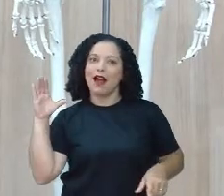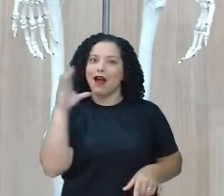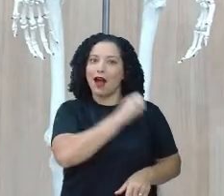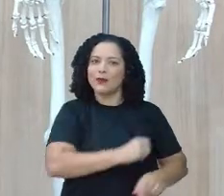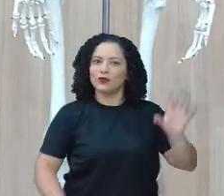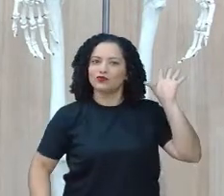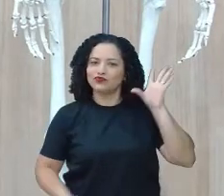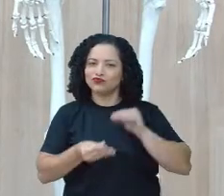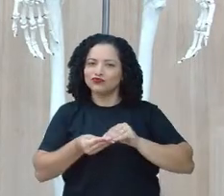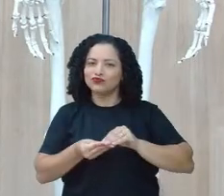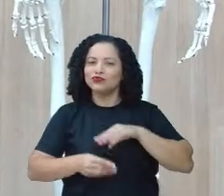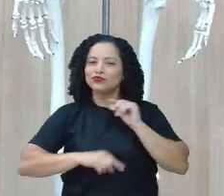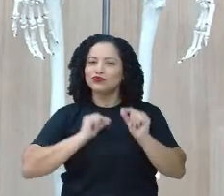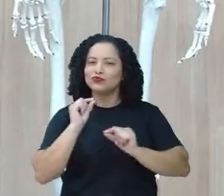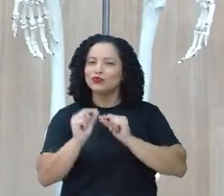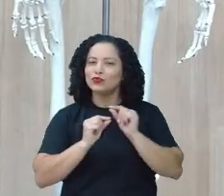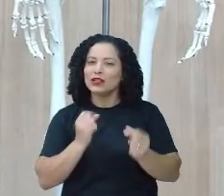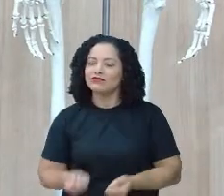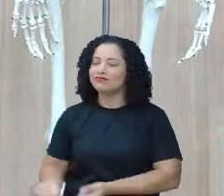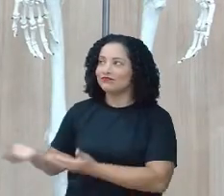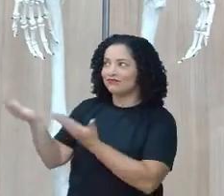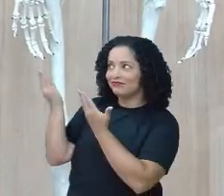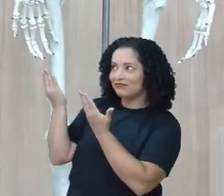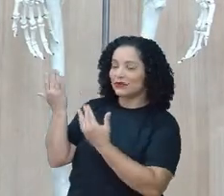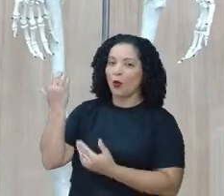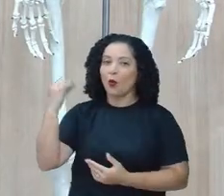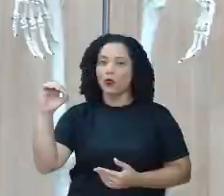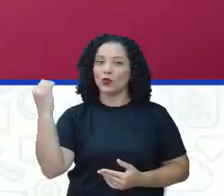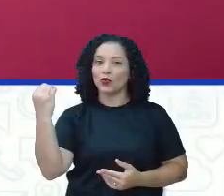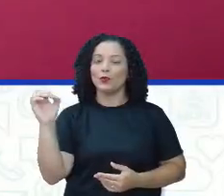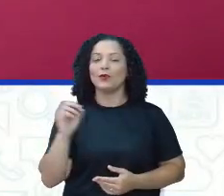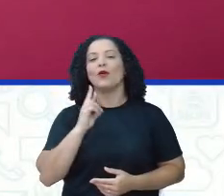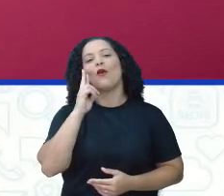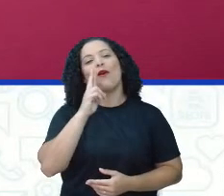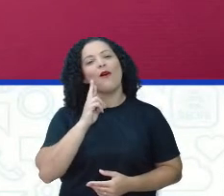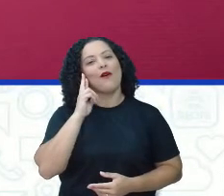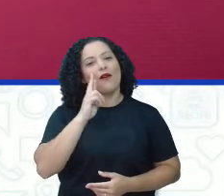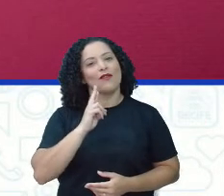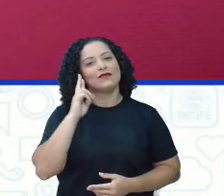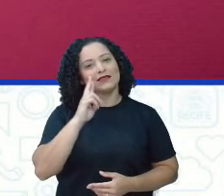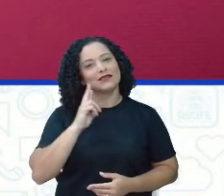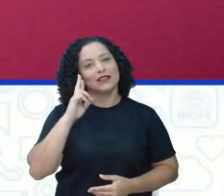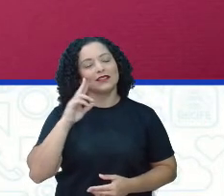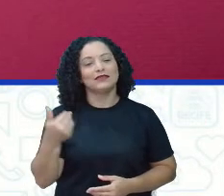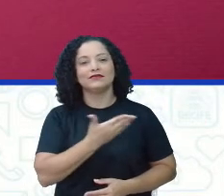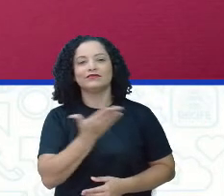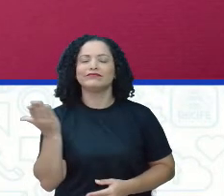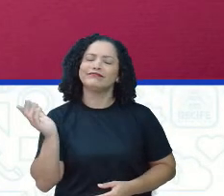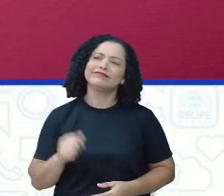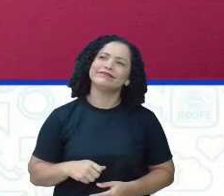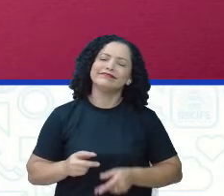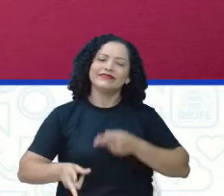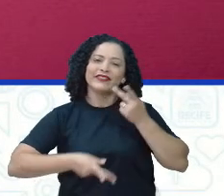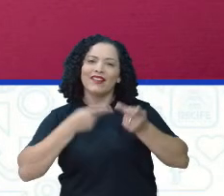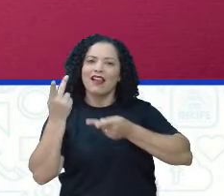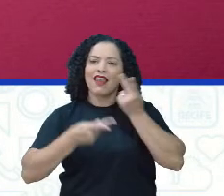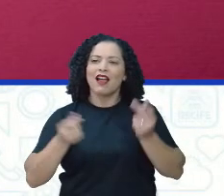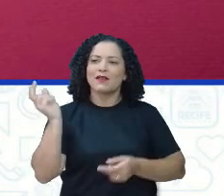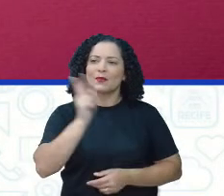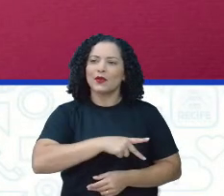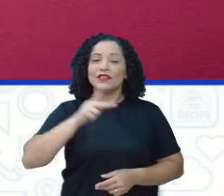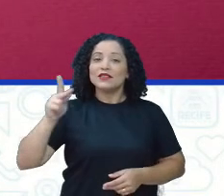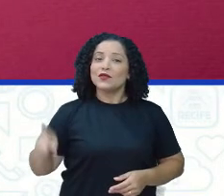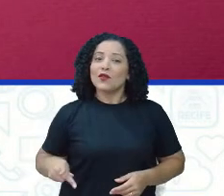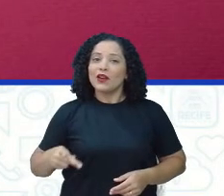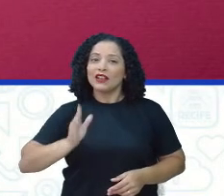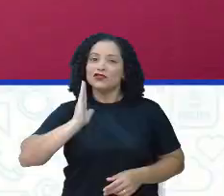passando a questão aí do Outubro Rosa. Nós estamos no Outubro Rosa e vocês podem dizer assim para mim: professora,